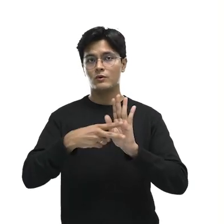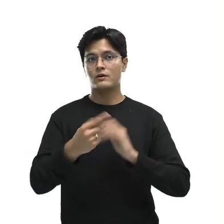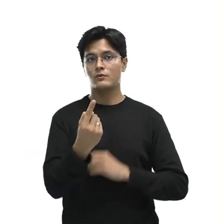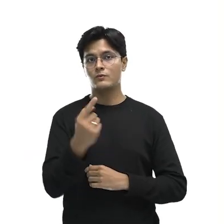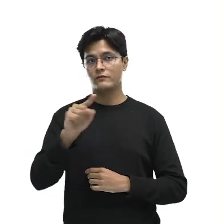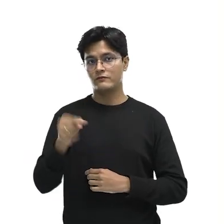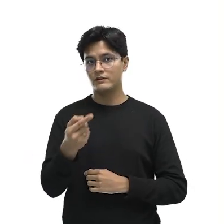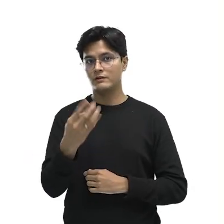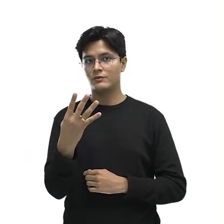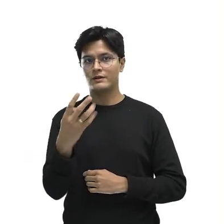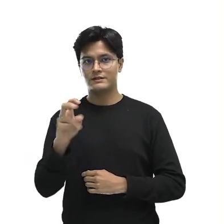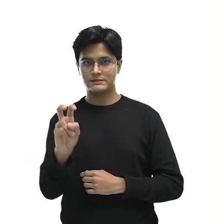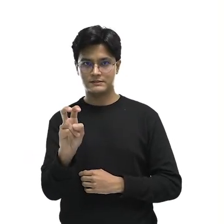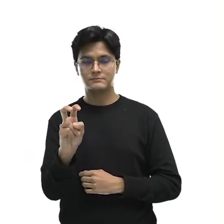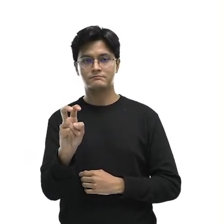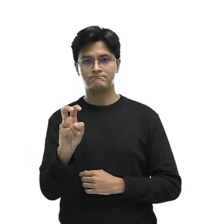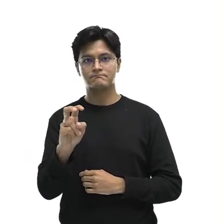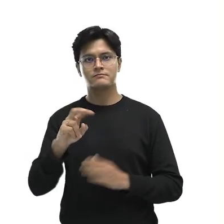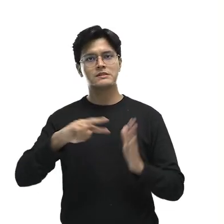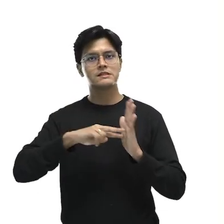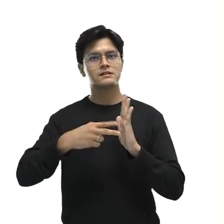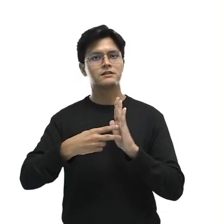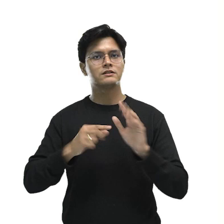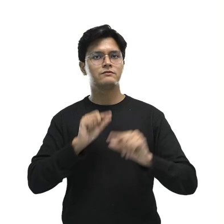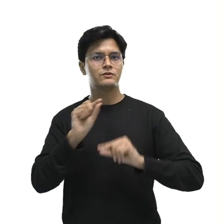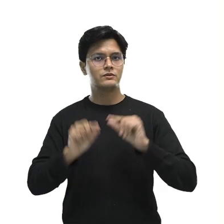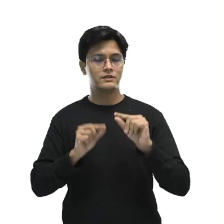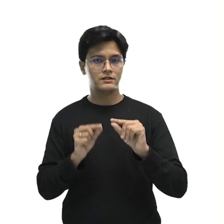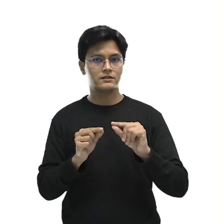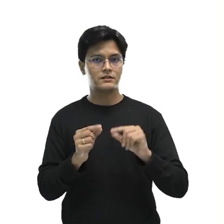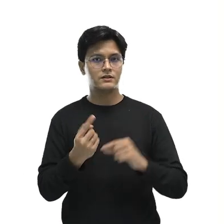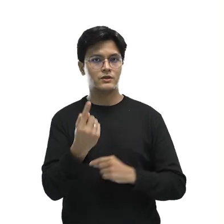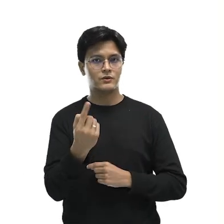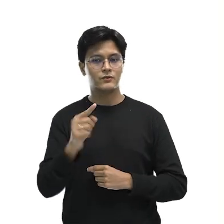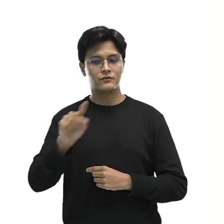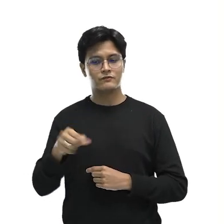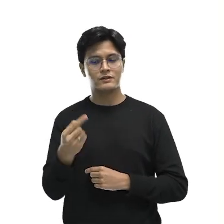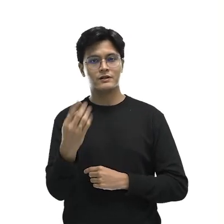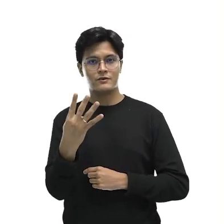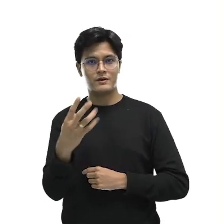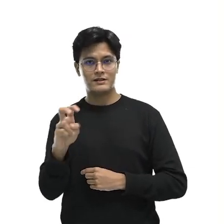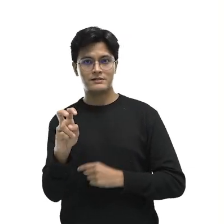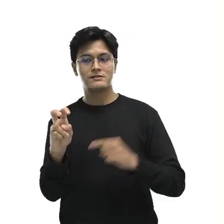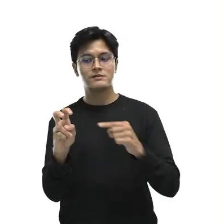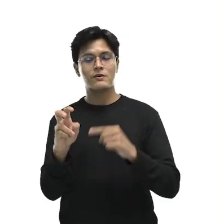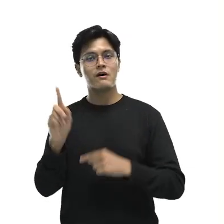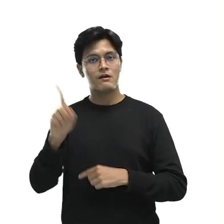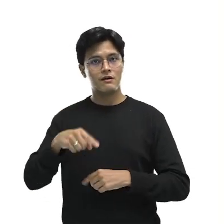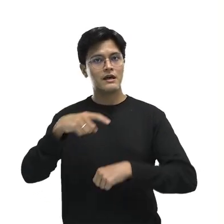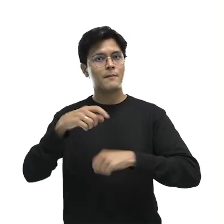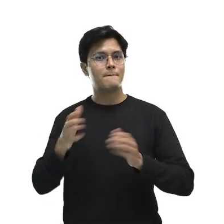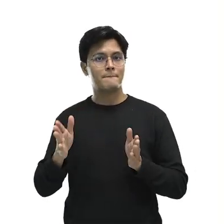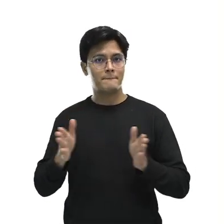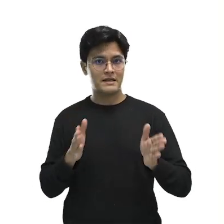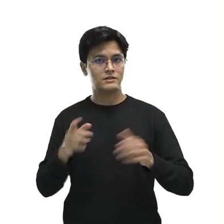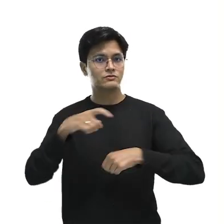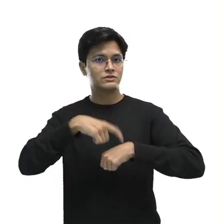1,45, ok? Ou seja, 1,45 é o tempo que eu encontrei.